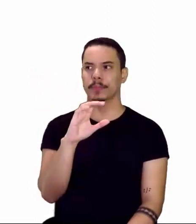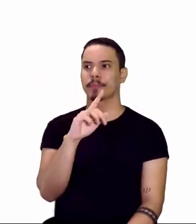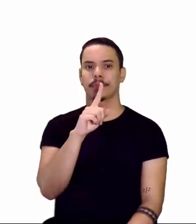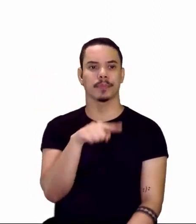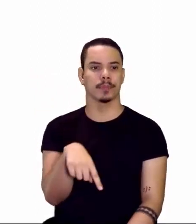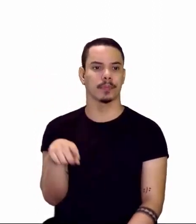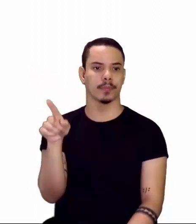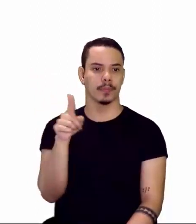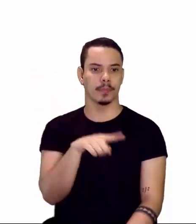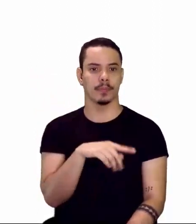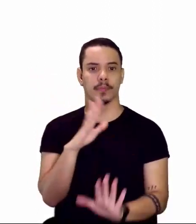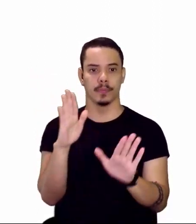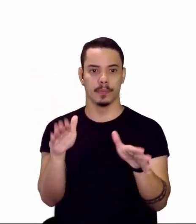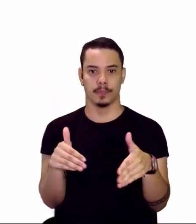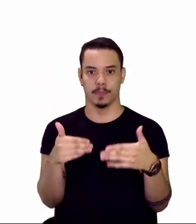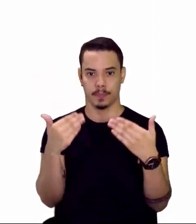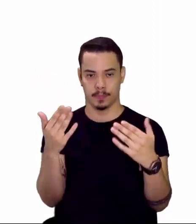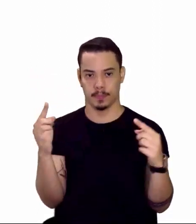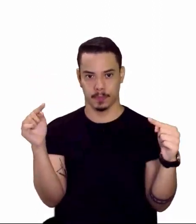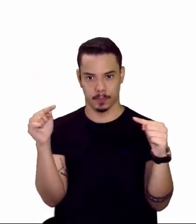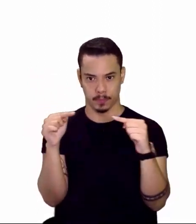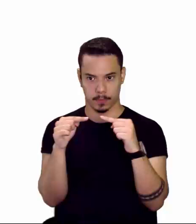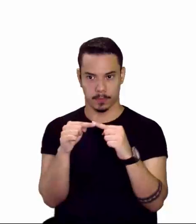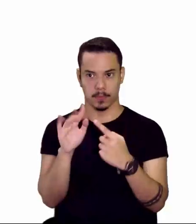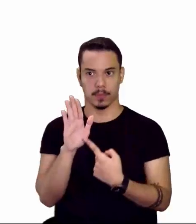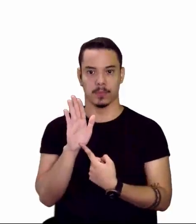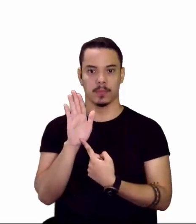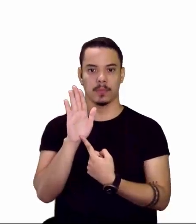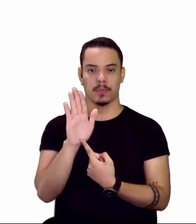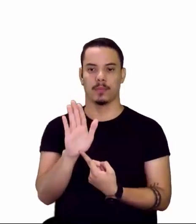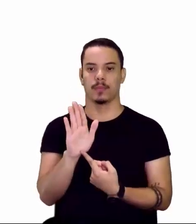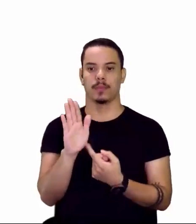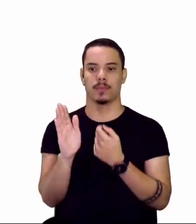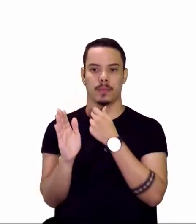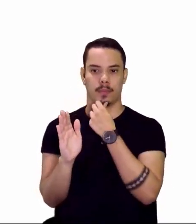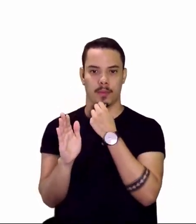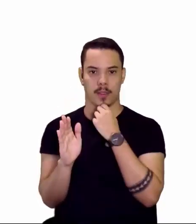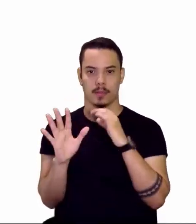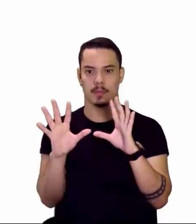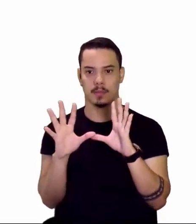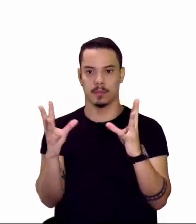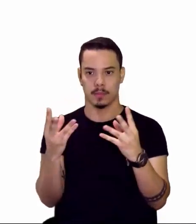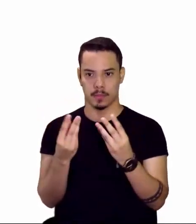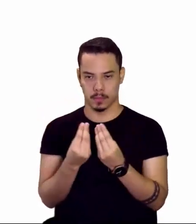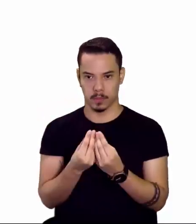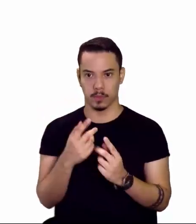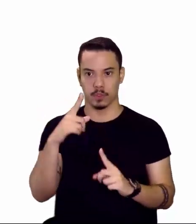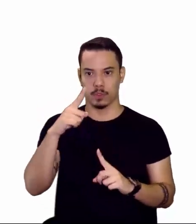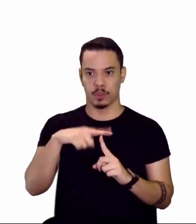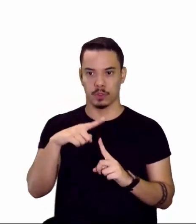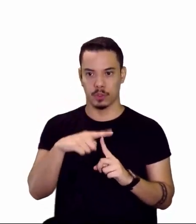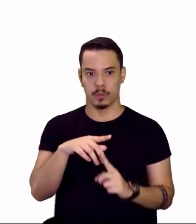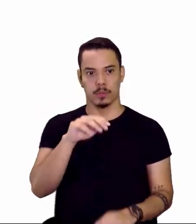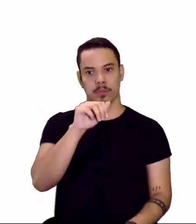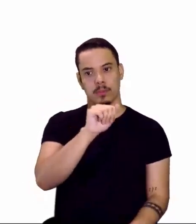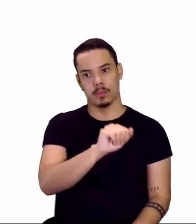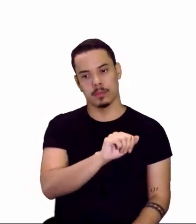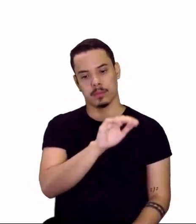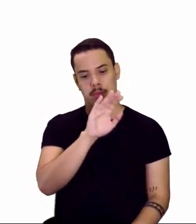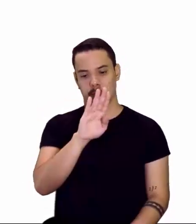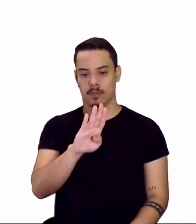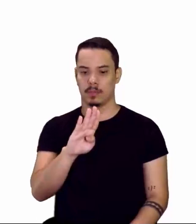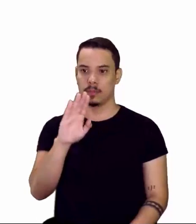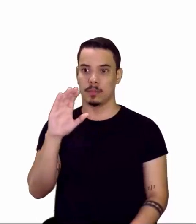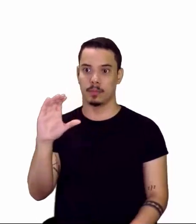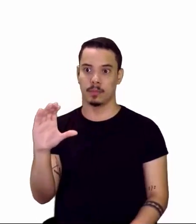Assinale a alternativa em que aparecem moléculas dos tipos A,